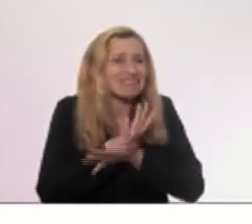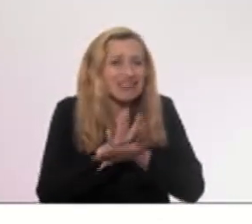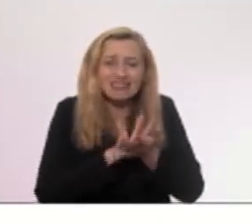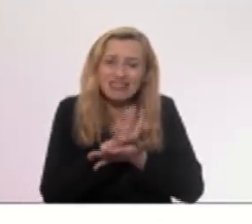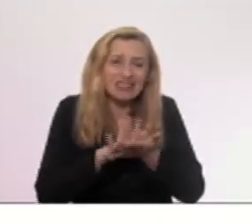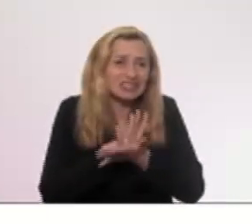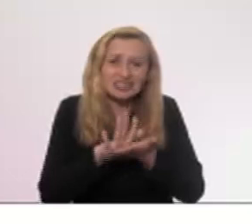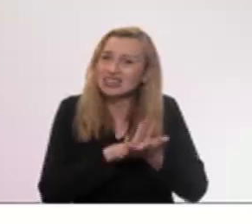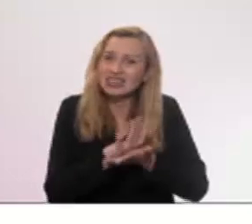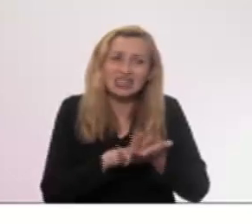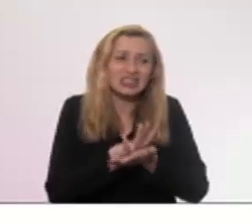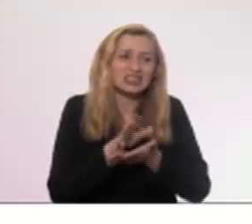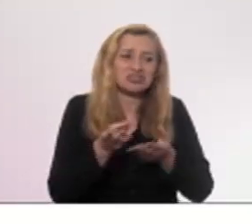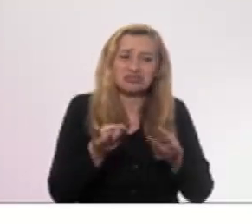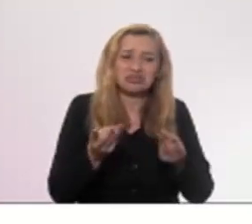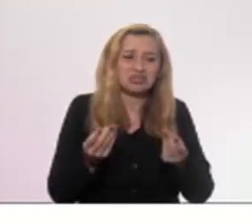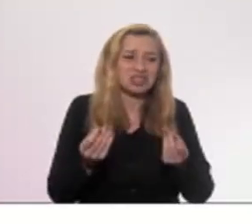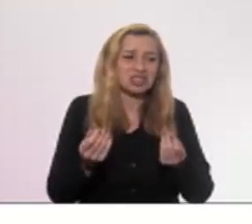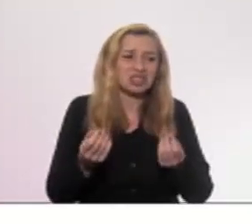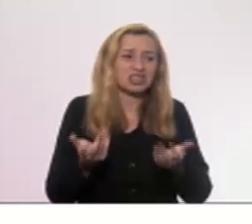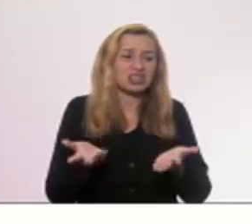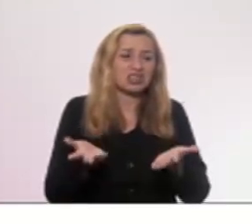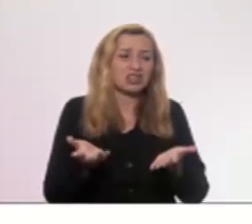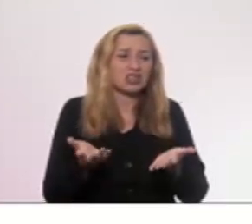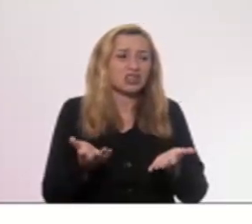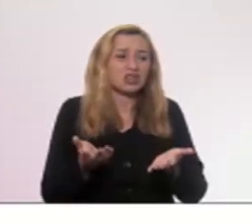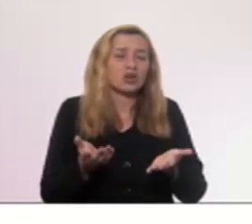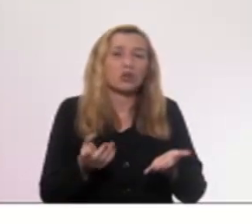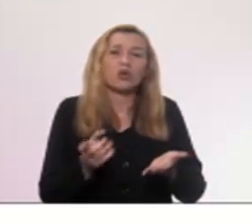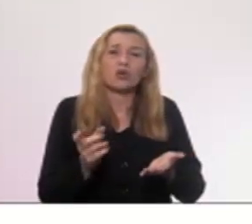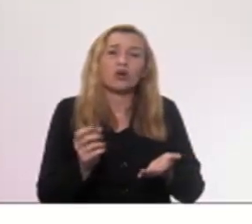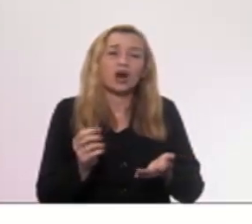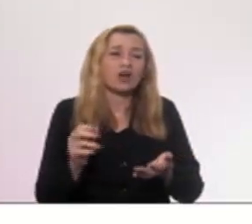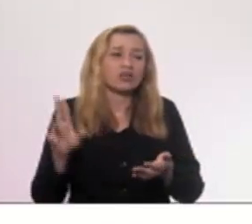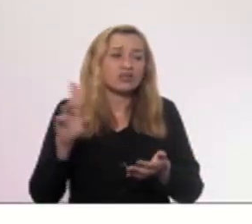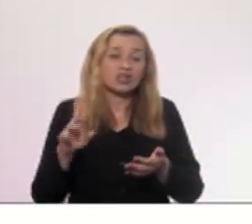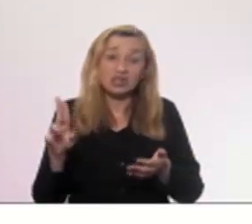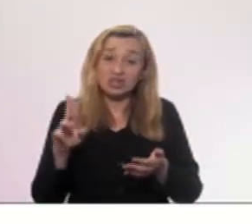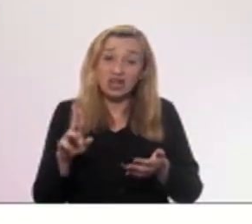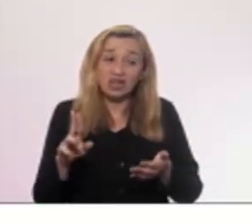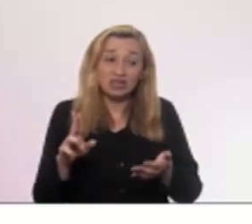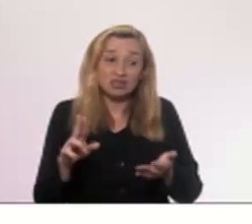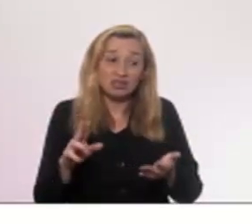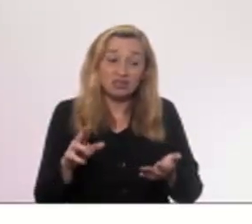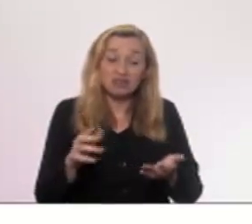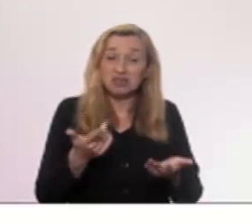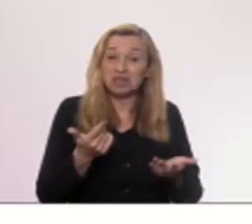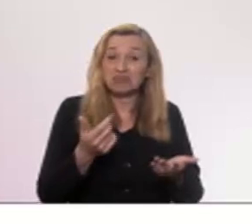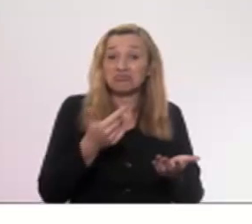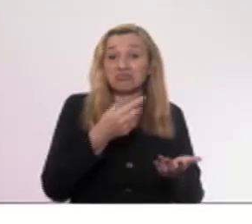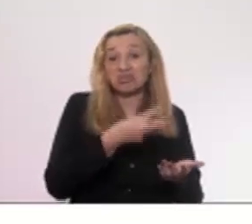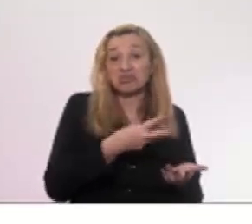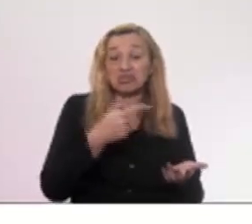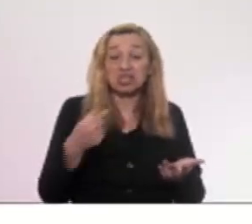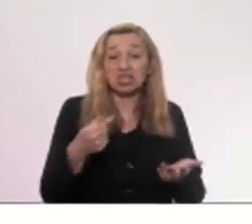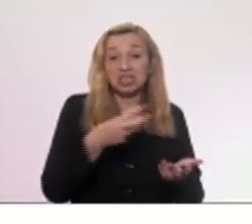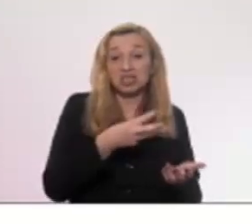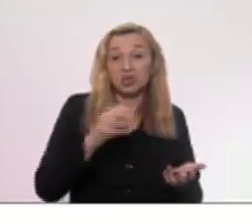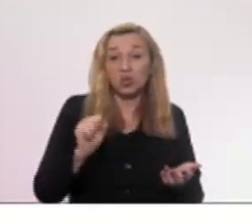Então, sobre as despesas de custeio em muitas universidades, esse corte de 30% vai a 37%, vai a 38%, vai a